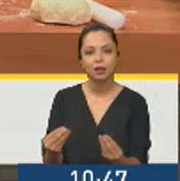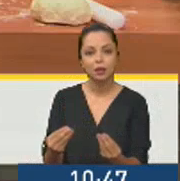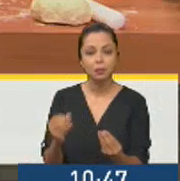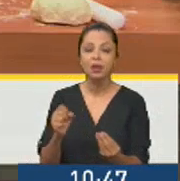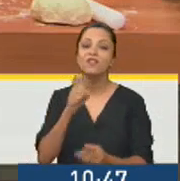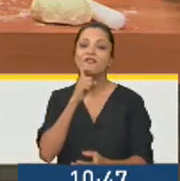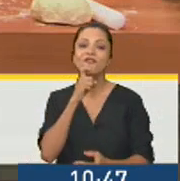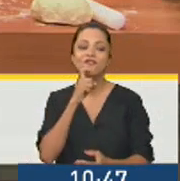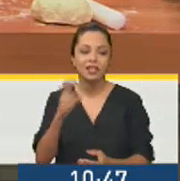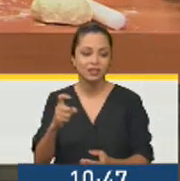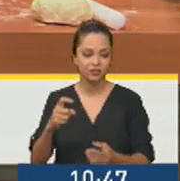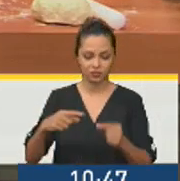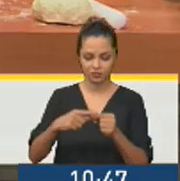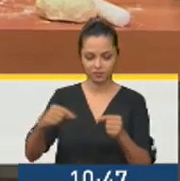tá?